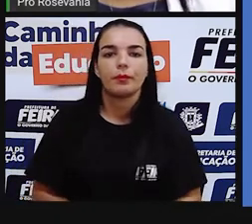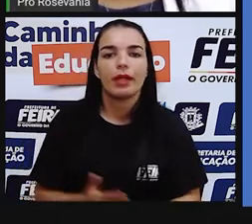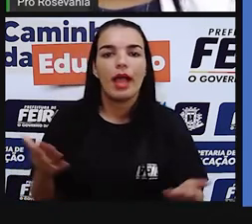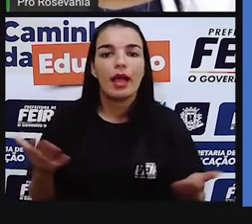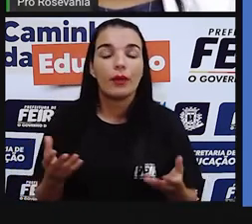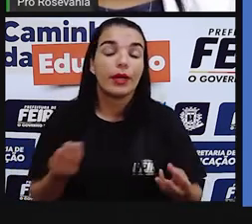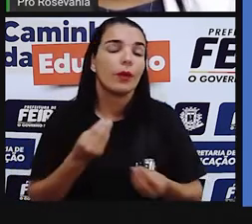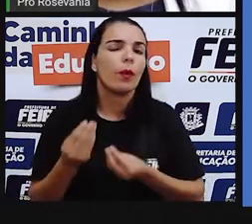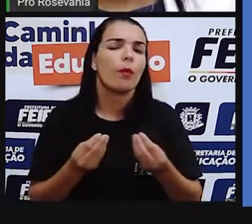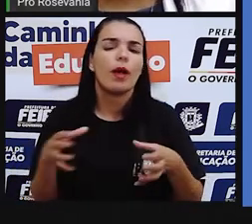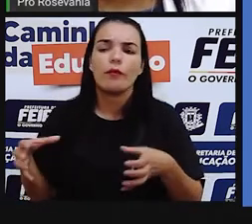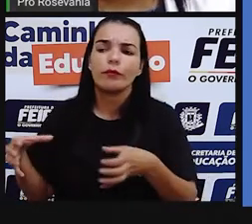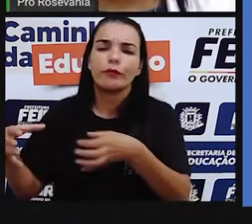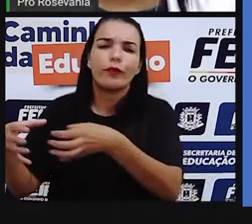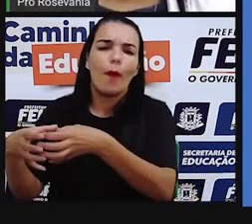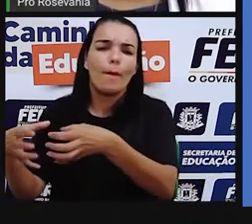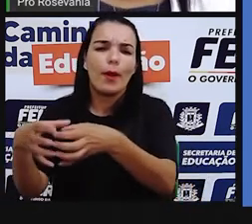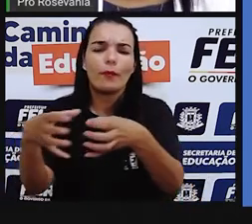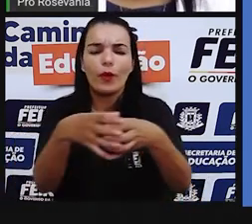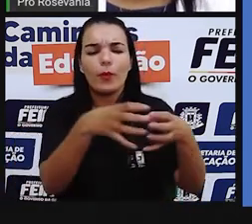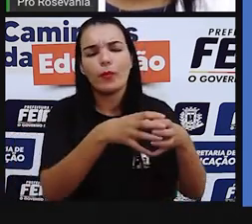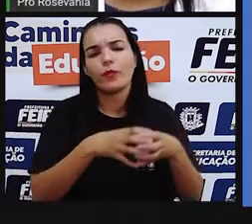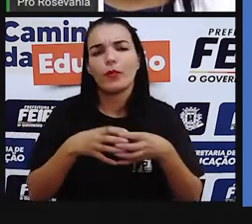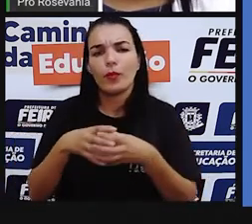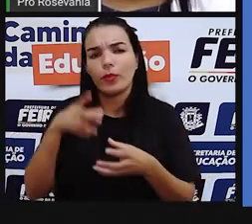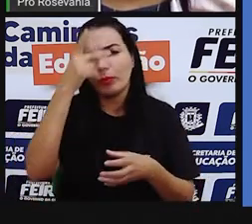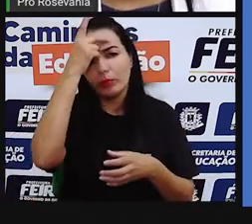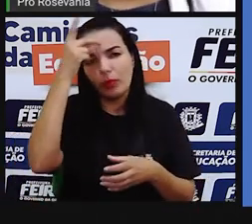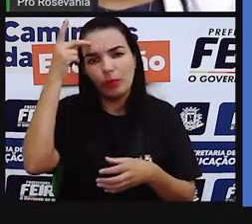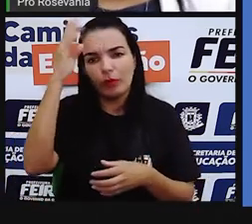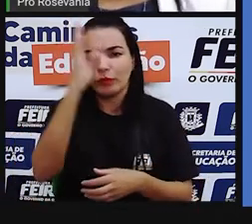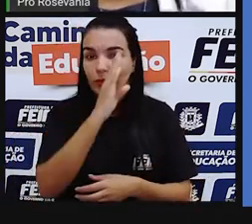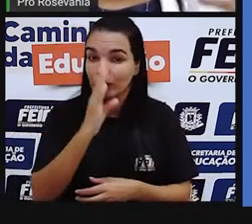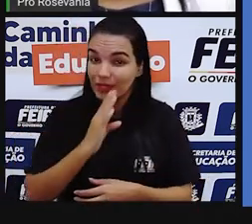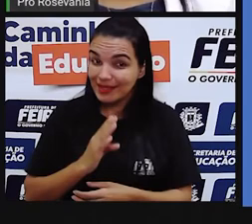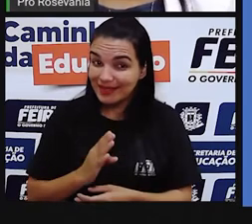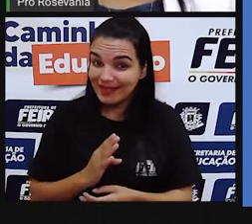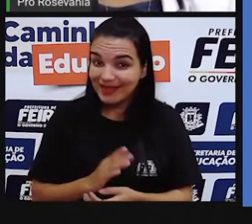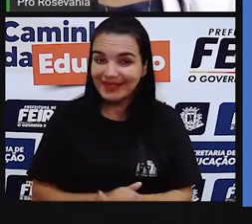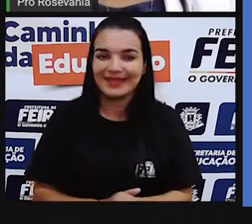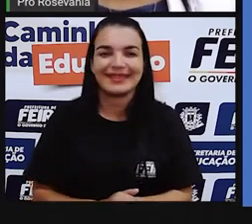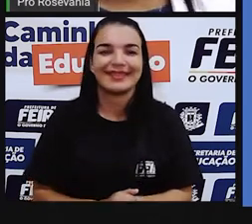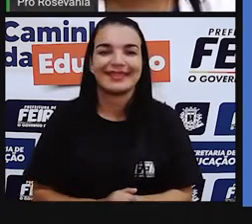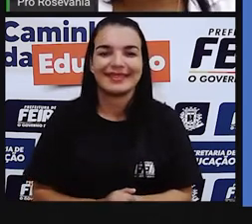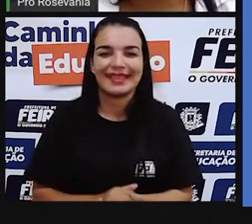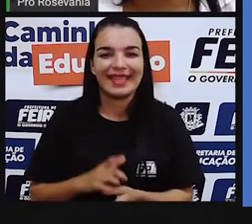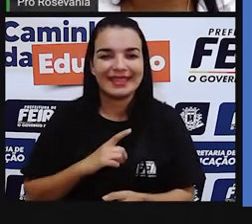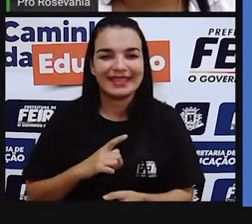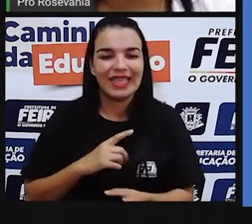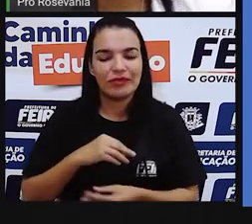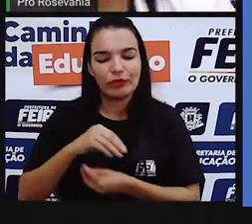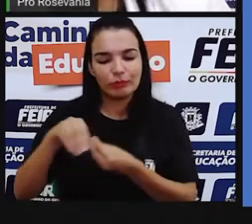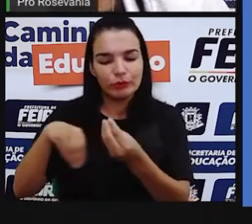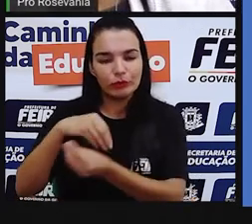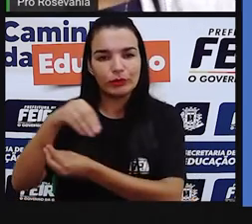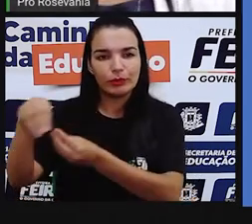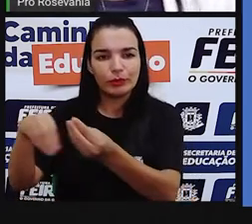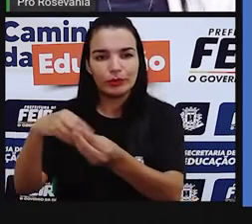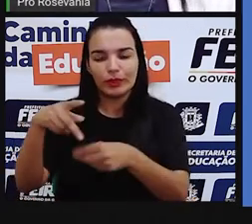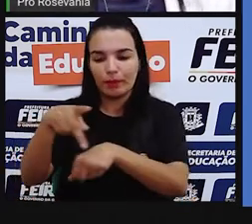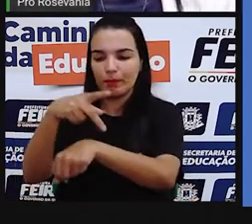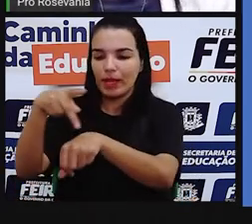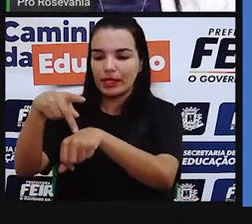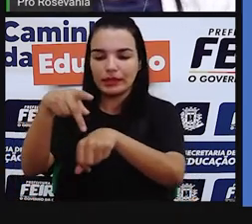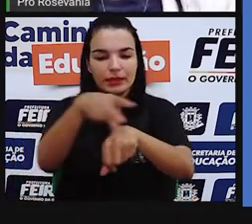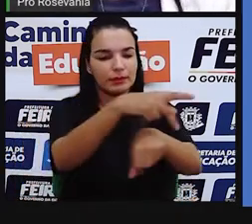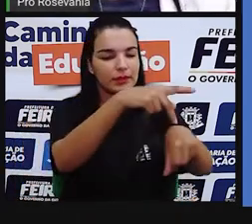aí, como é que fica a formação do povo brasileiro? Eu já dei algumas pistas para vocês, que a gente misturou, né? Vários povos, e aí a